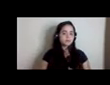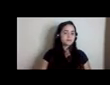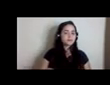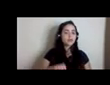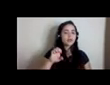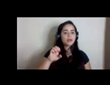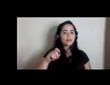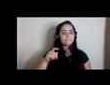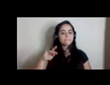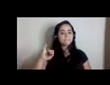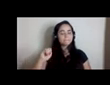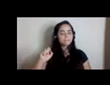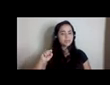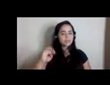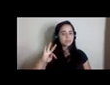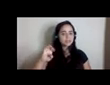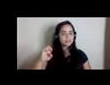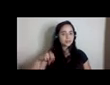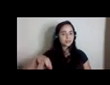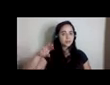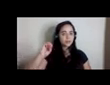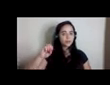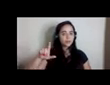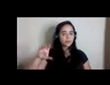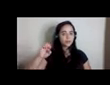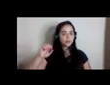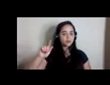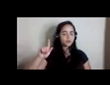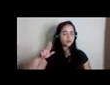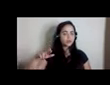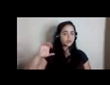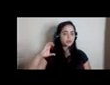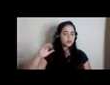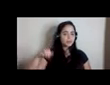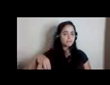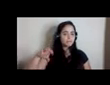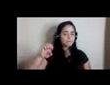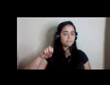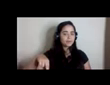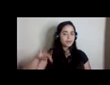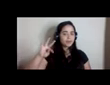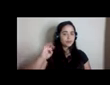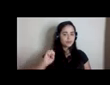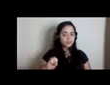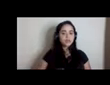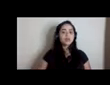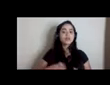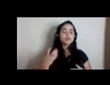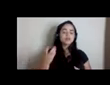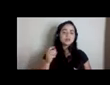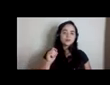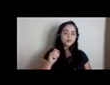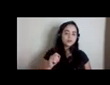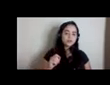epistemologicamente hierárquica que visa educar a criatividade, o pensamento crítico e o